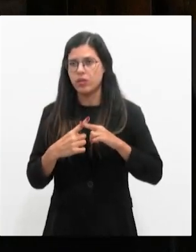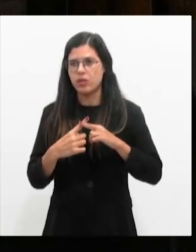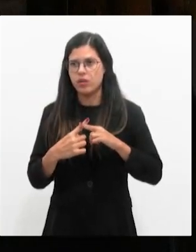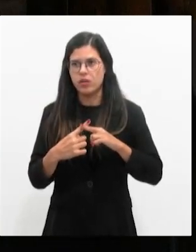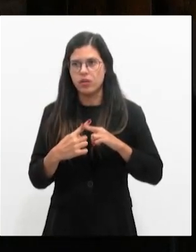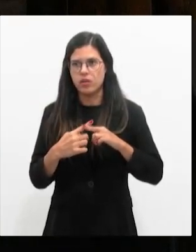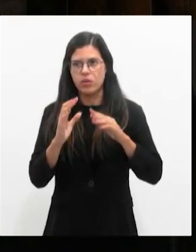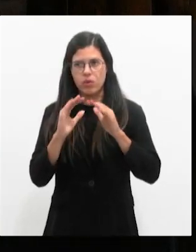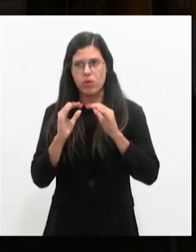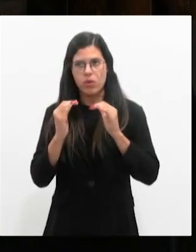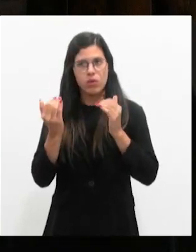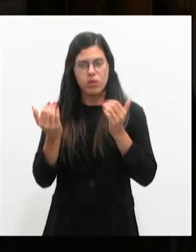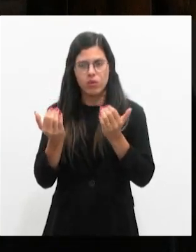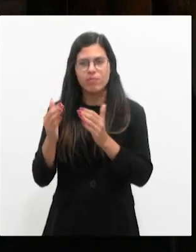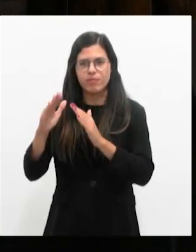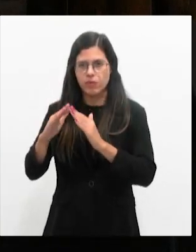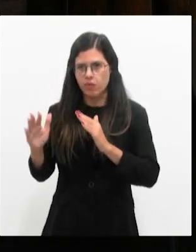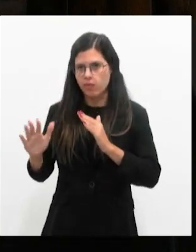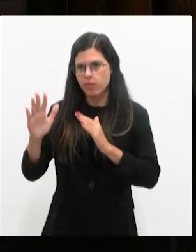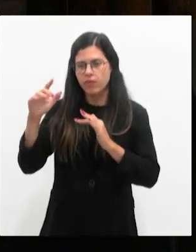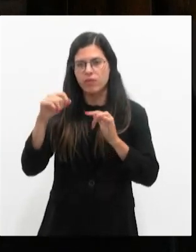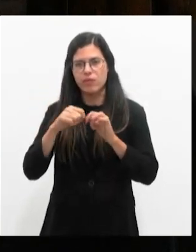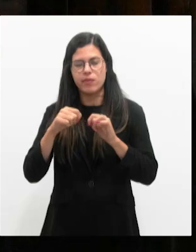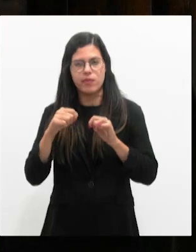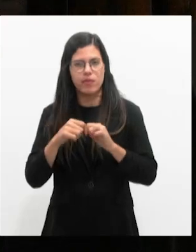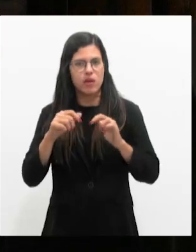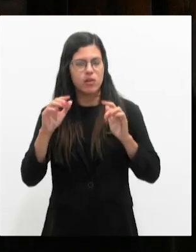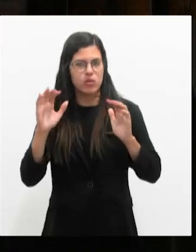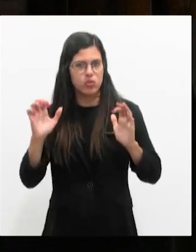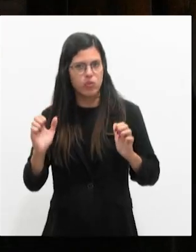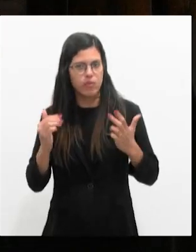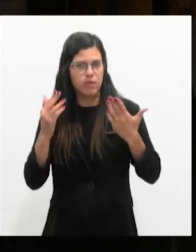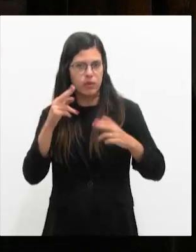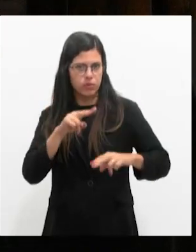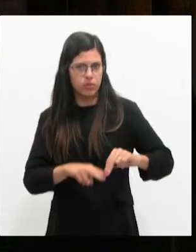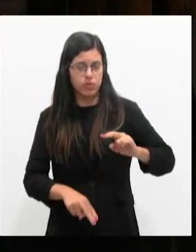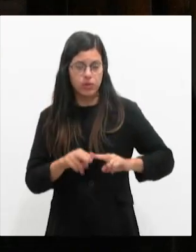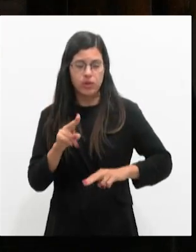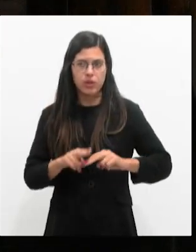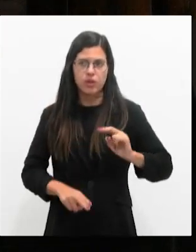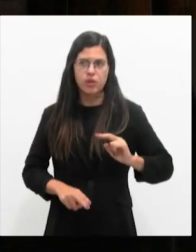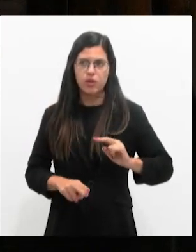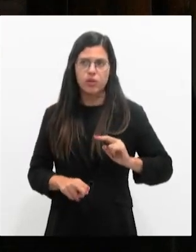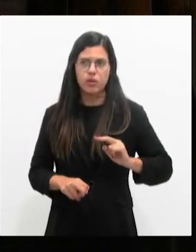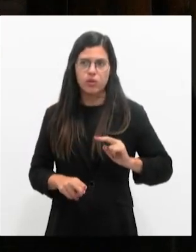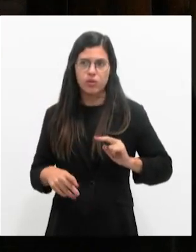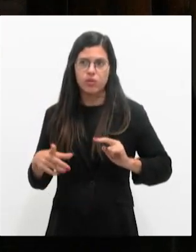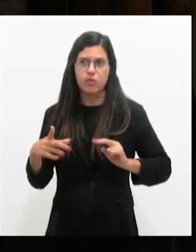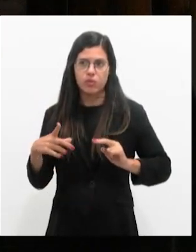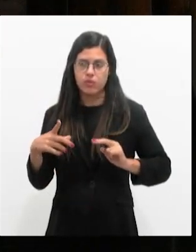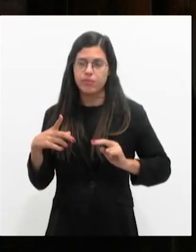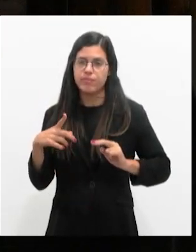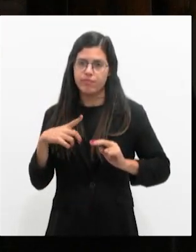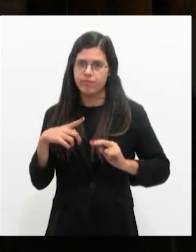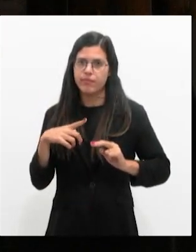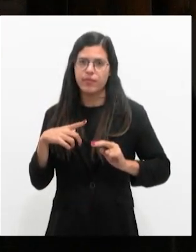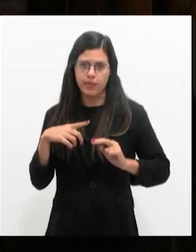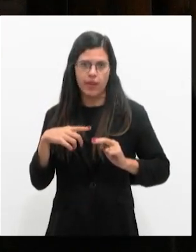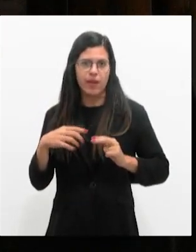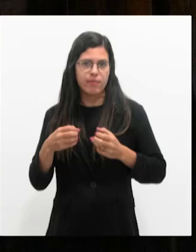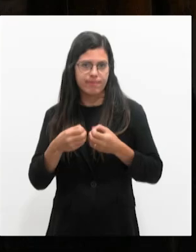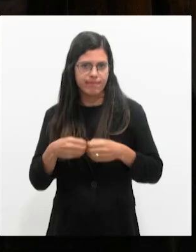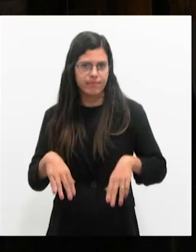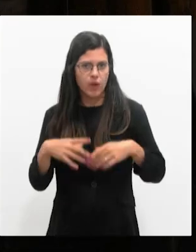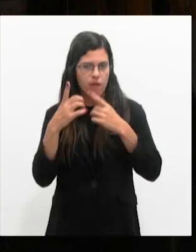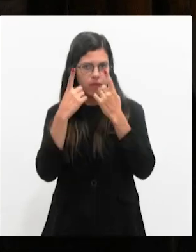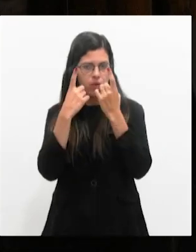comunidade resolve fazer uma festa junina, paga, em geral, um preço da violência com